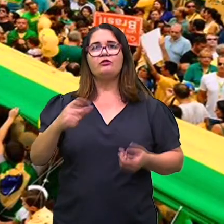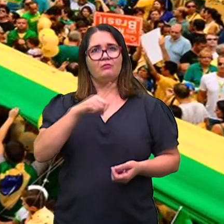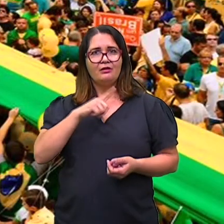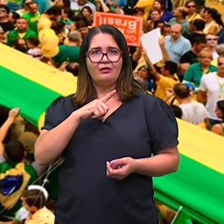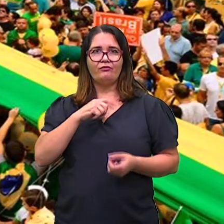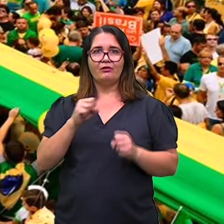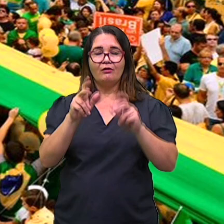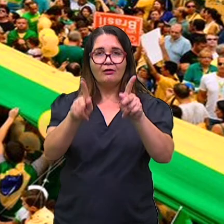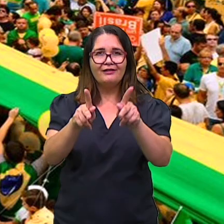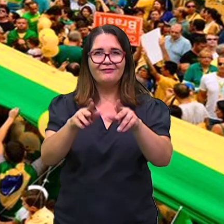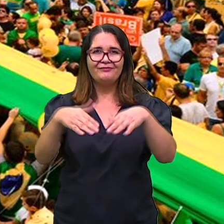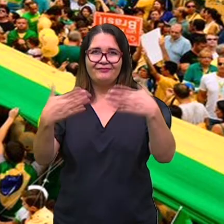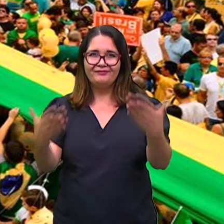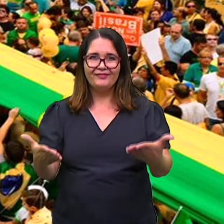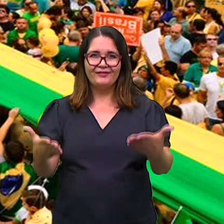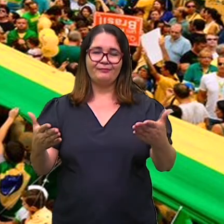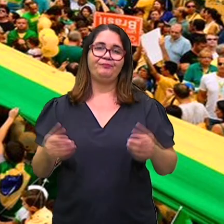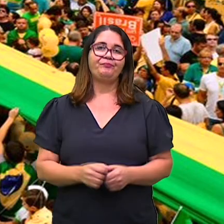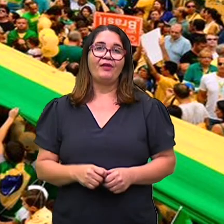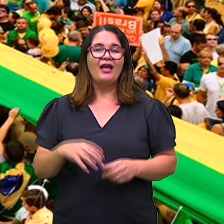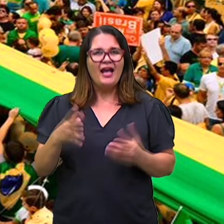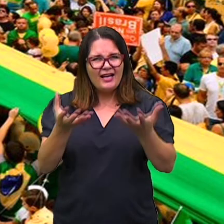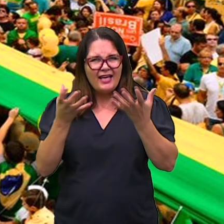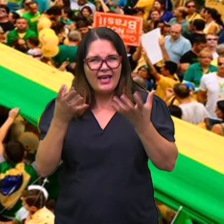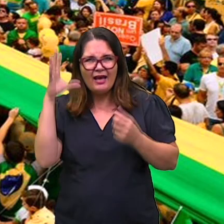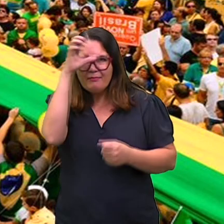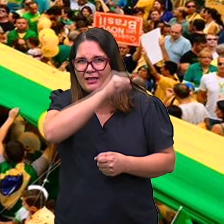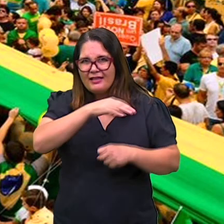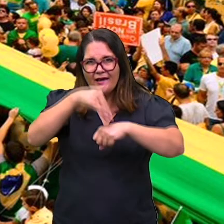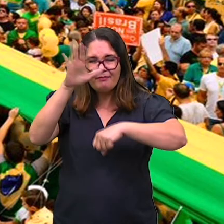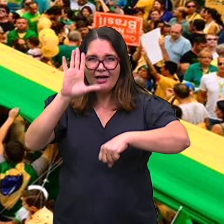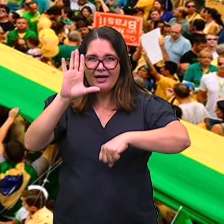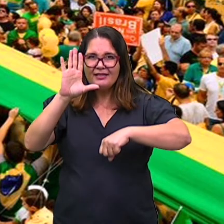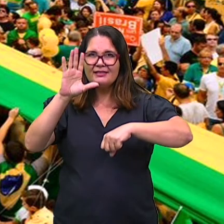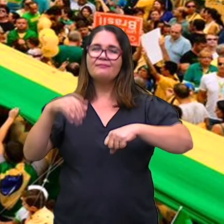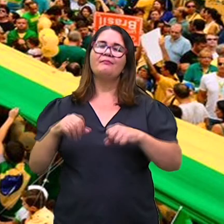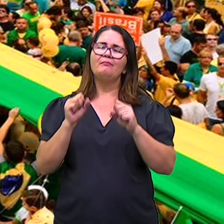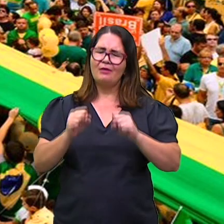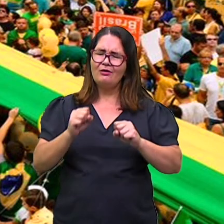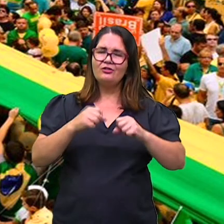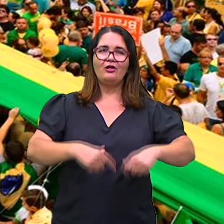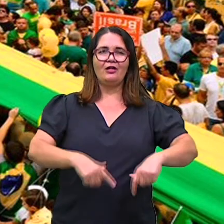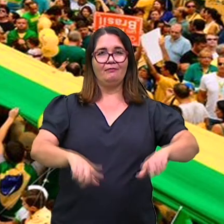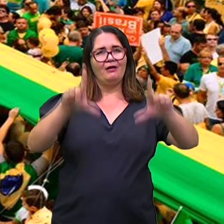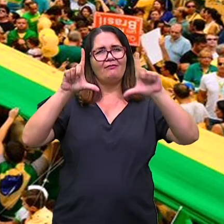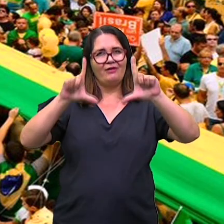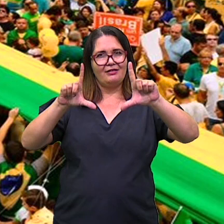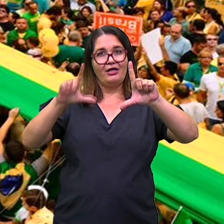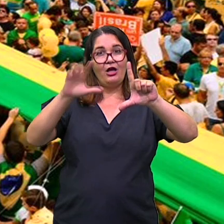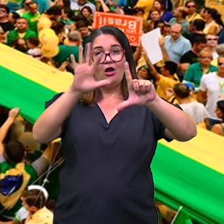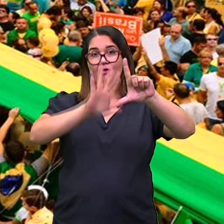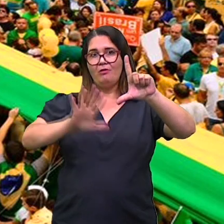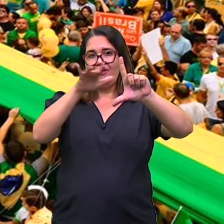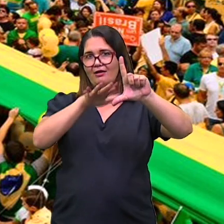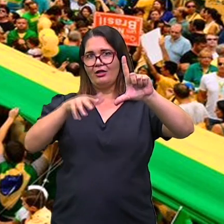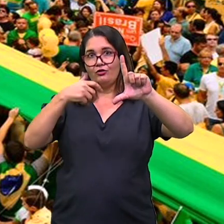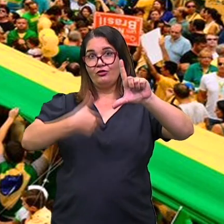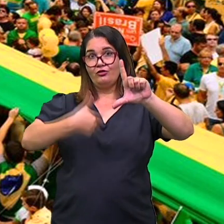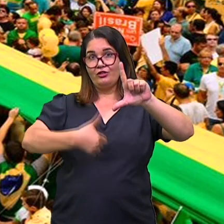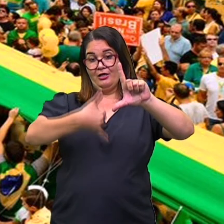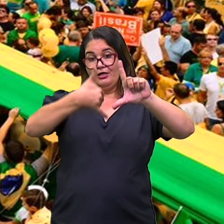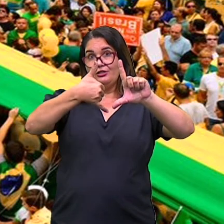plataforma SMED GV, aponte a câmera do seu celular na imagem do nosso QR Code que aparece aqui no canto da